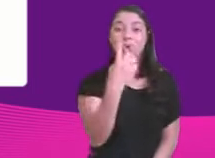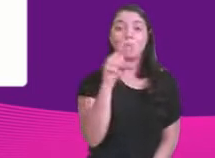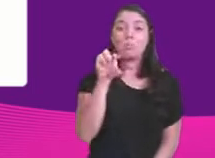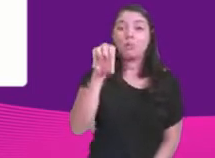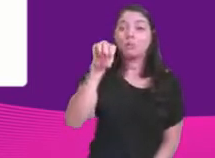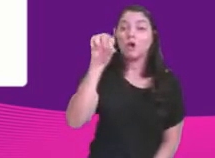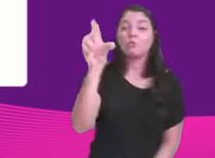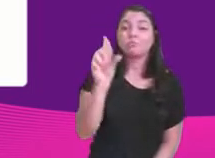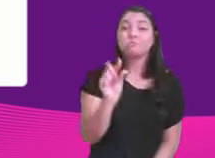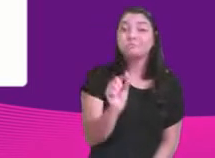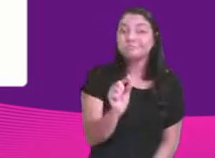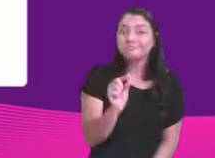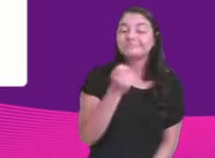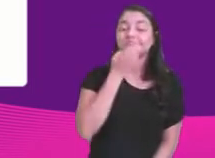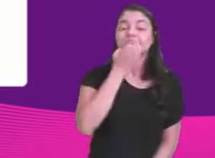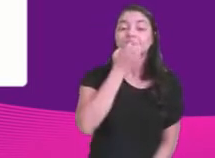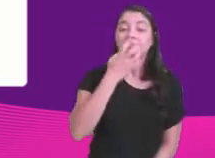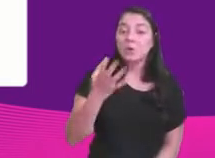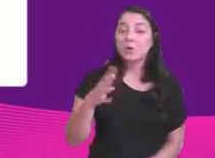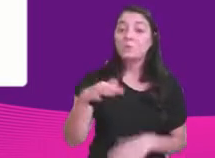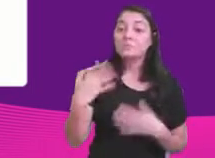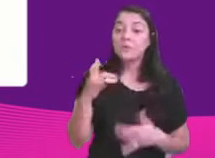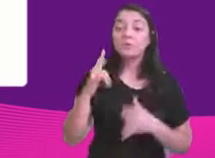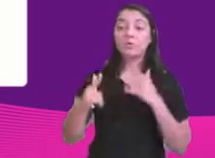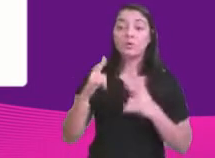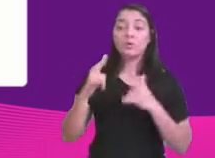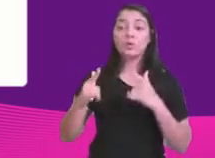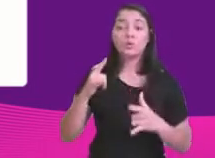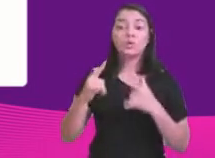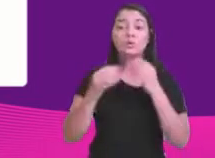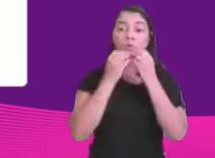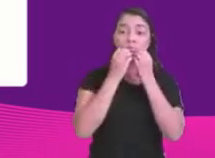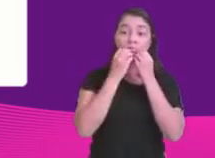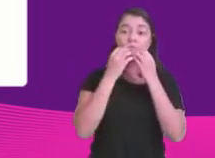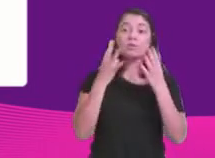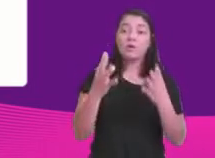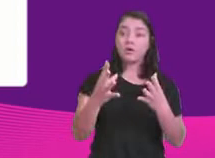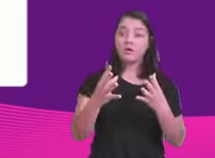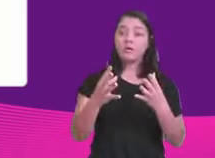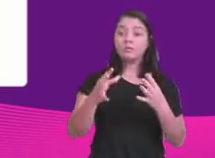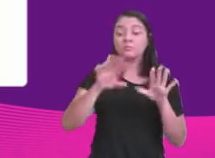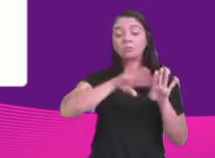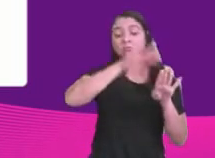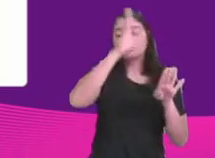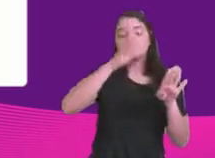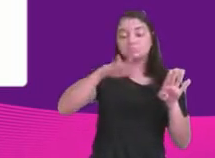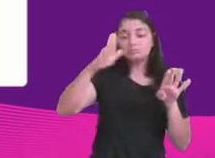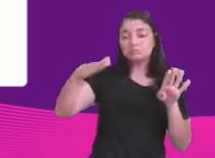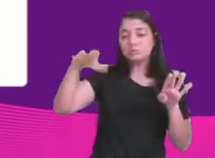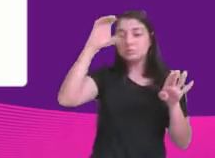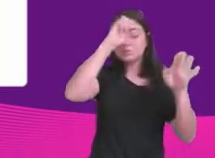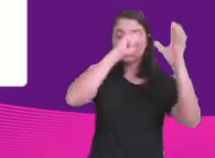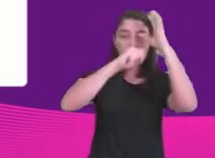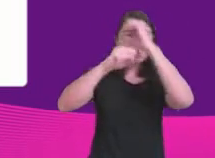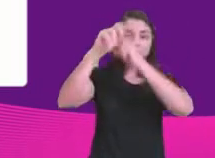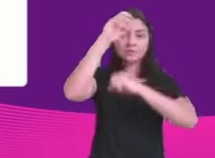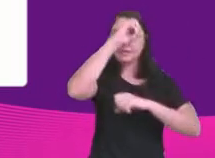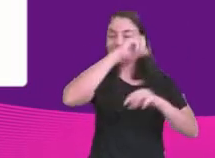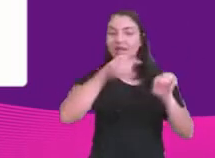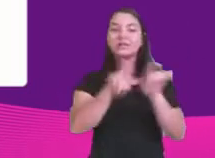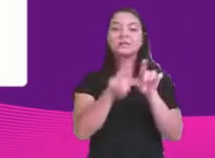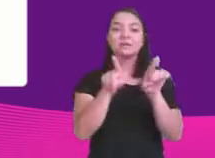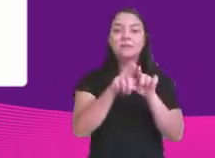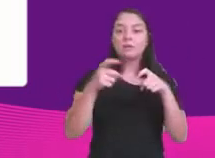pequena, demonstrando quão efetivo seja na curva de aprendizado, ou seja, para cirurgiões